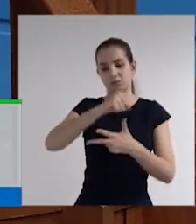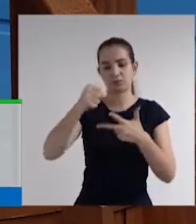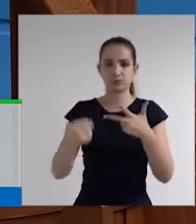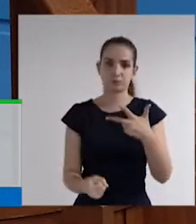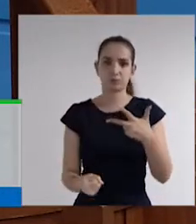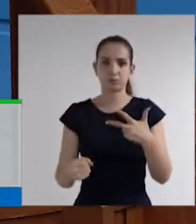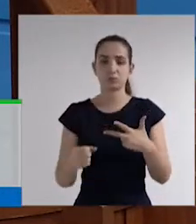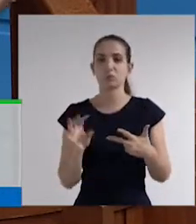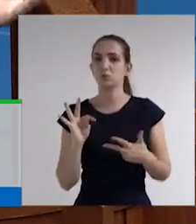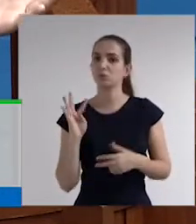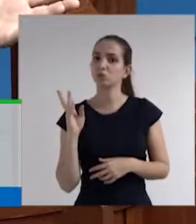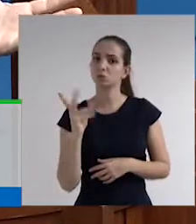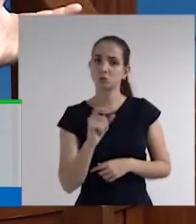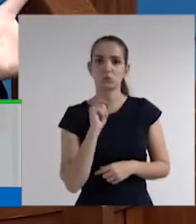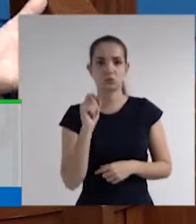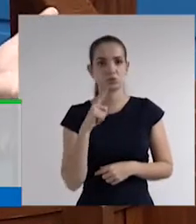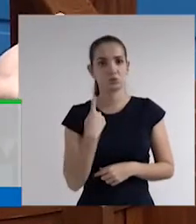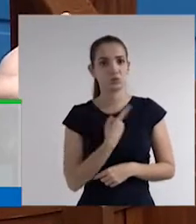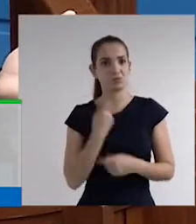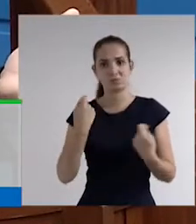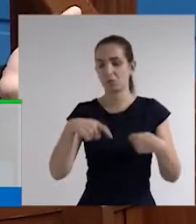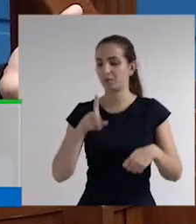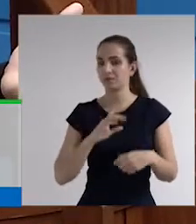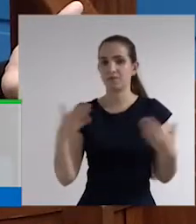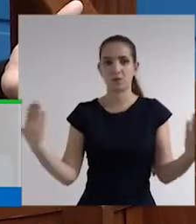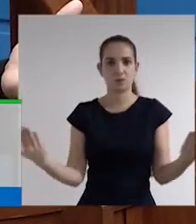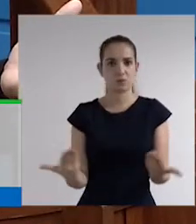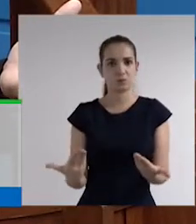claramente, é tudo o que nós não precisávamos nesse momento.